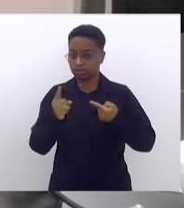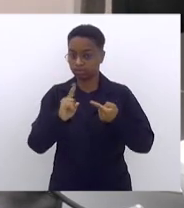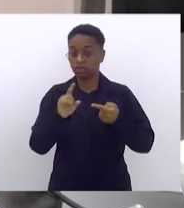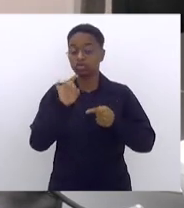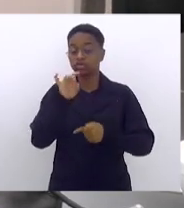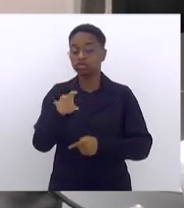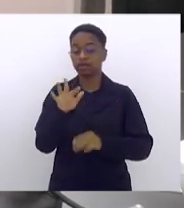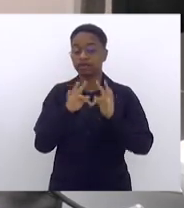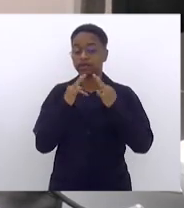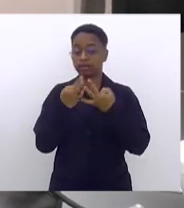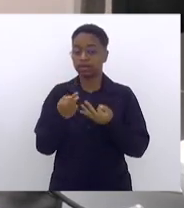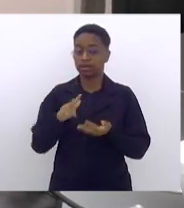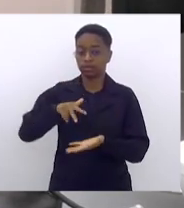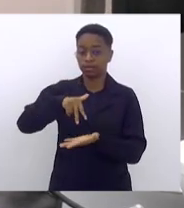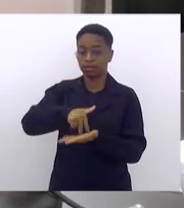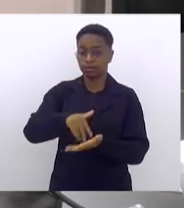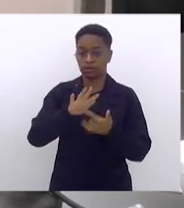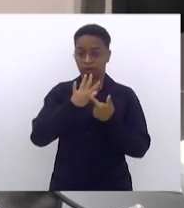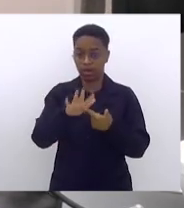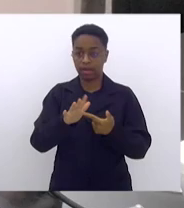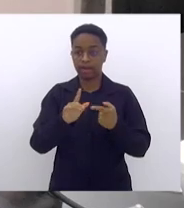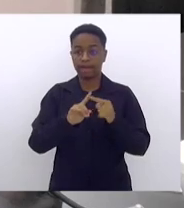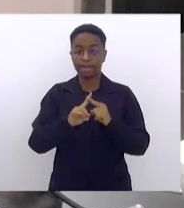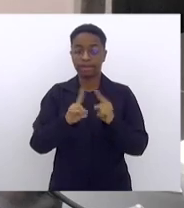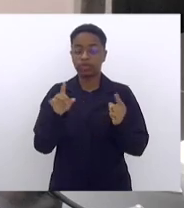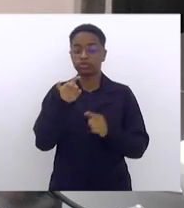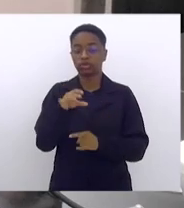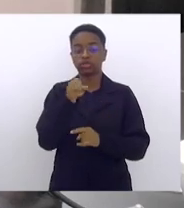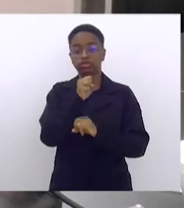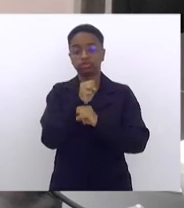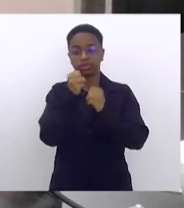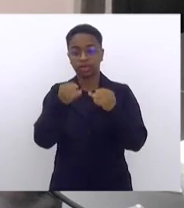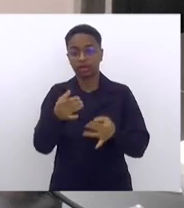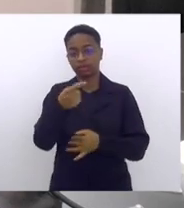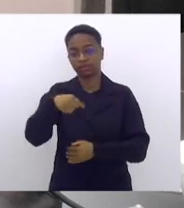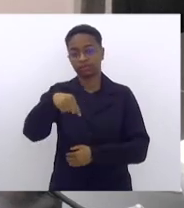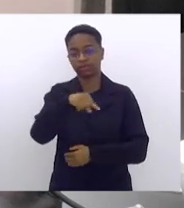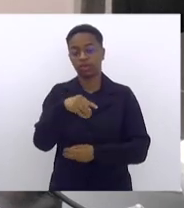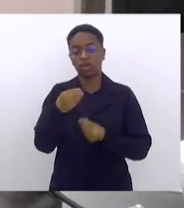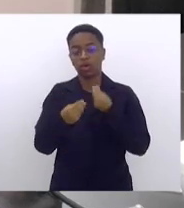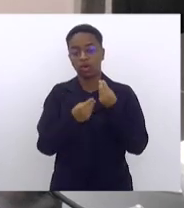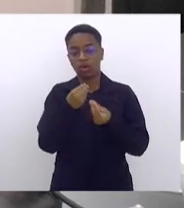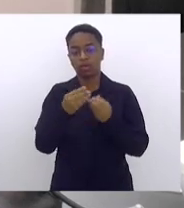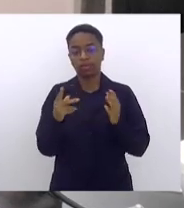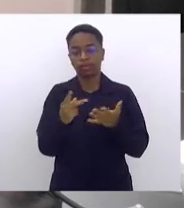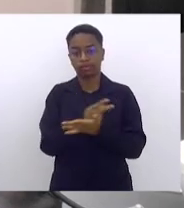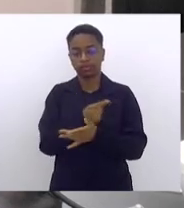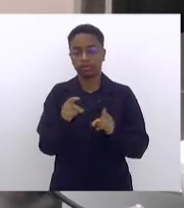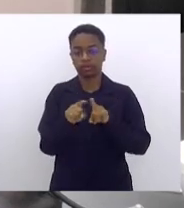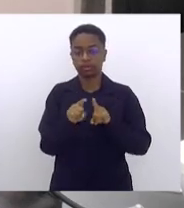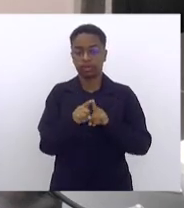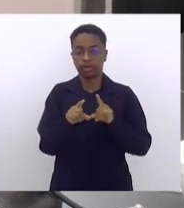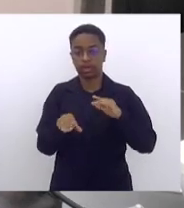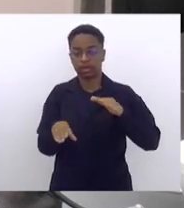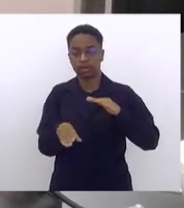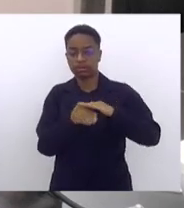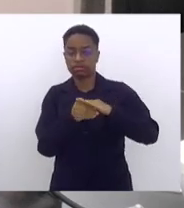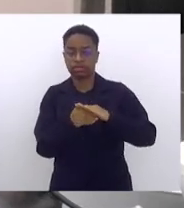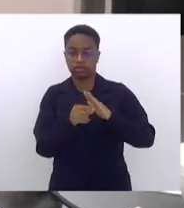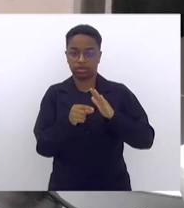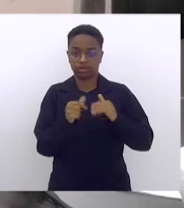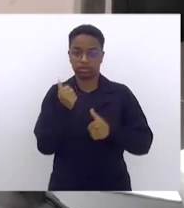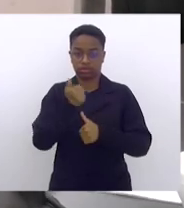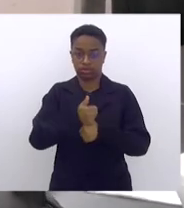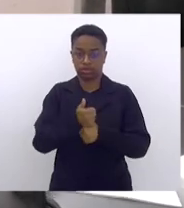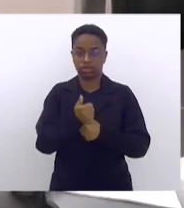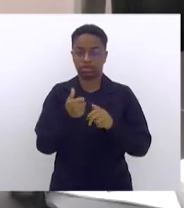pais se posicionem. A gente vai discutir isso no momento oportuno, mas só para as Vossas Excelências levarem em consideração, sobretudo, a emenda aditiva do parágrafo 2º ao